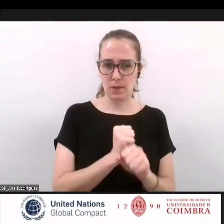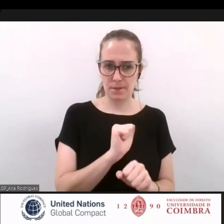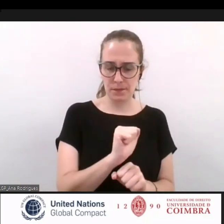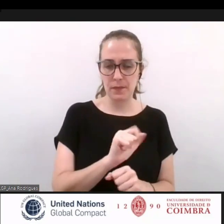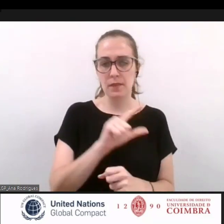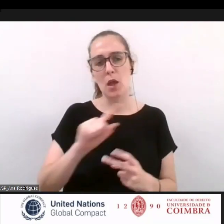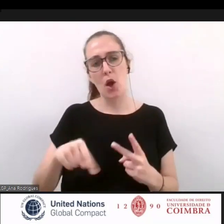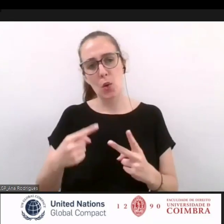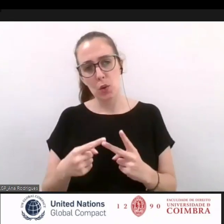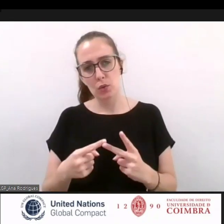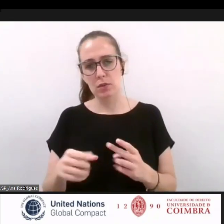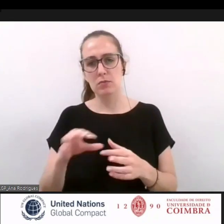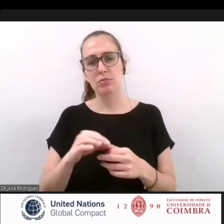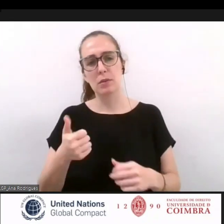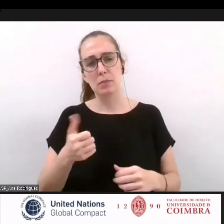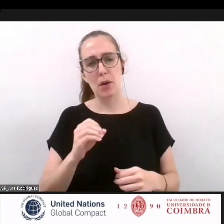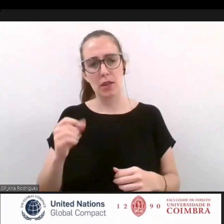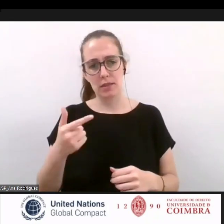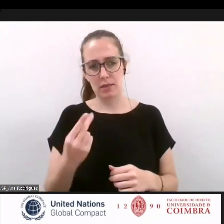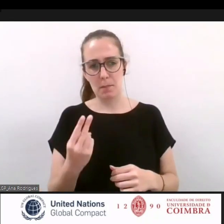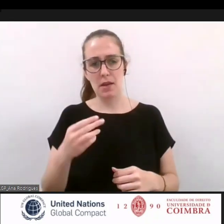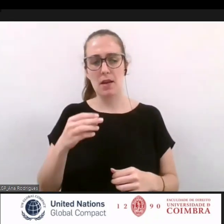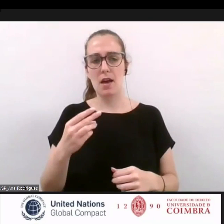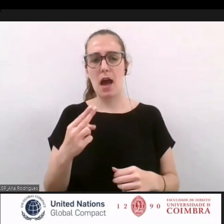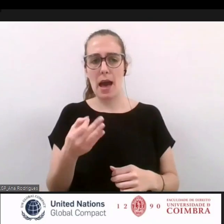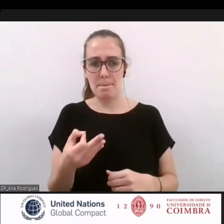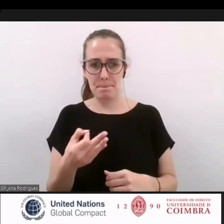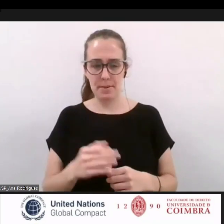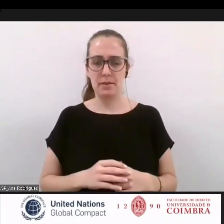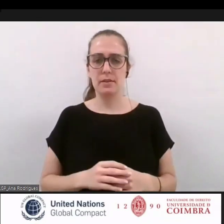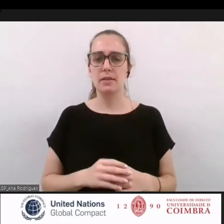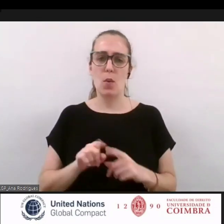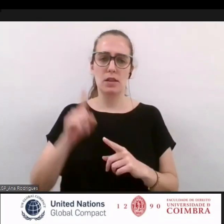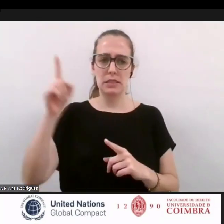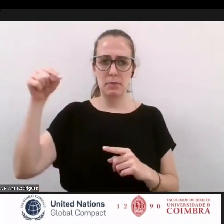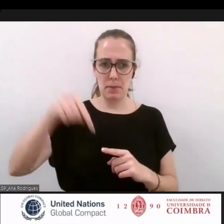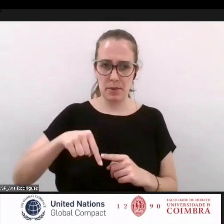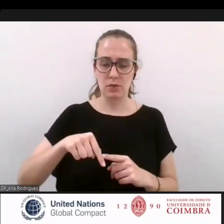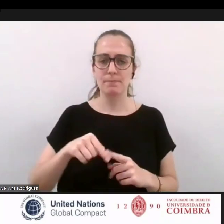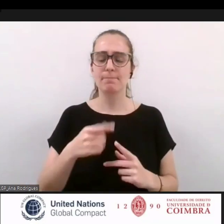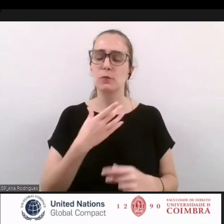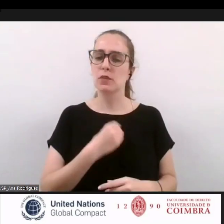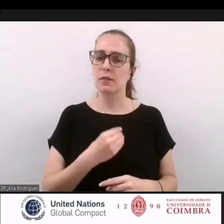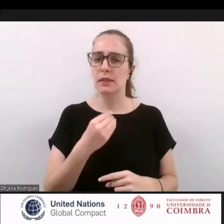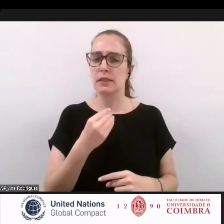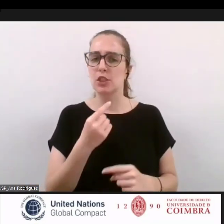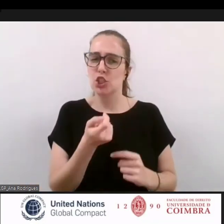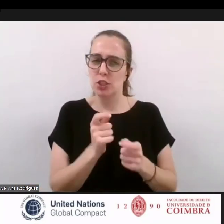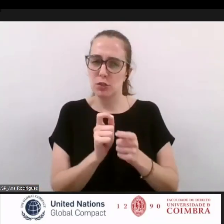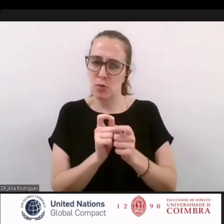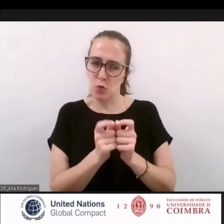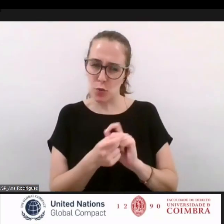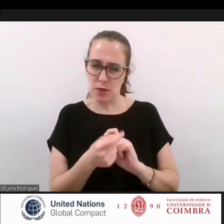abordagens bottom-up. Mas eu vou tentar cruzá-las numa formulação talvez ligeiramente